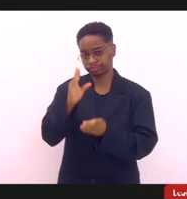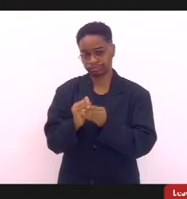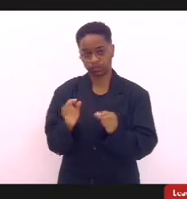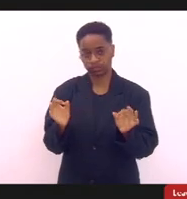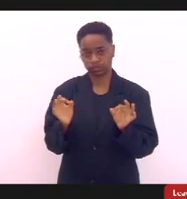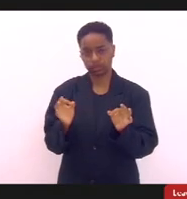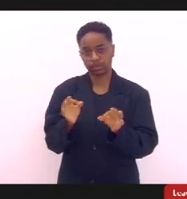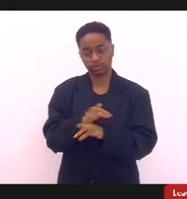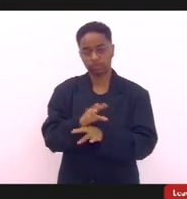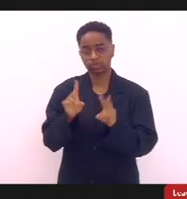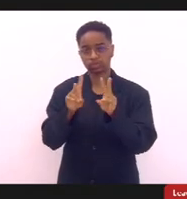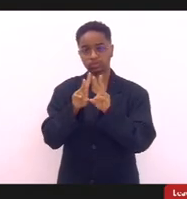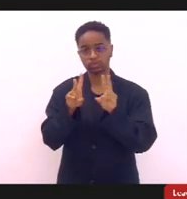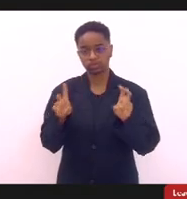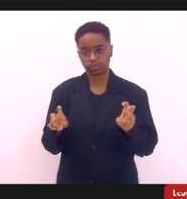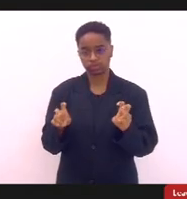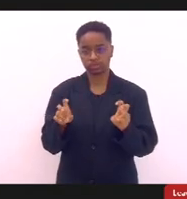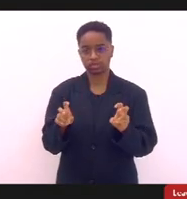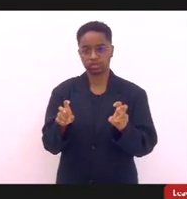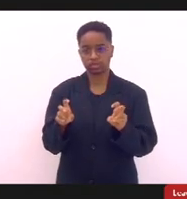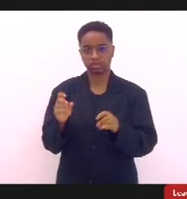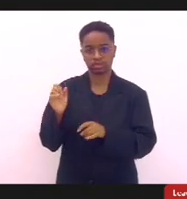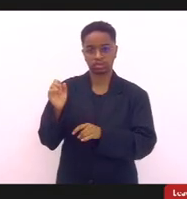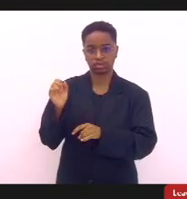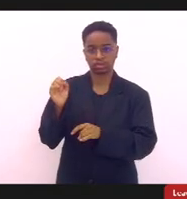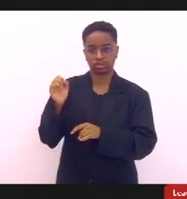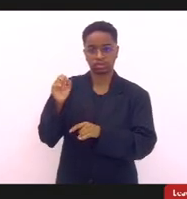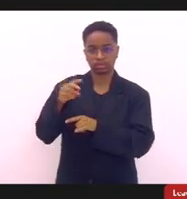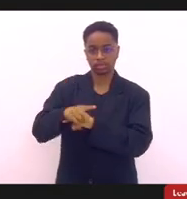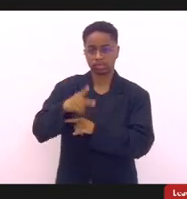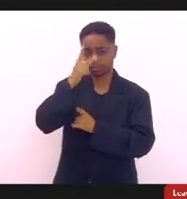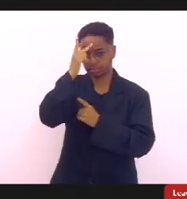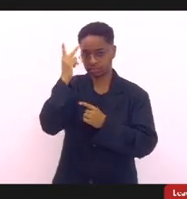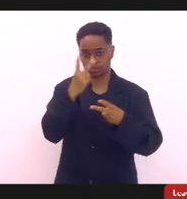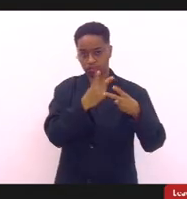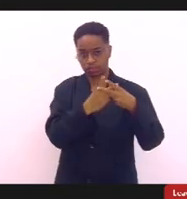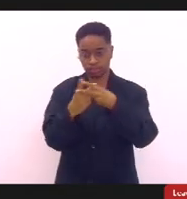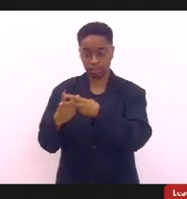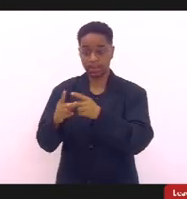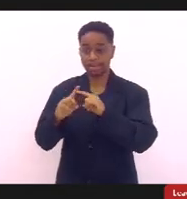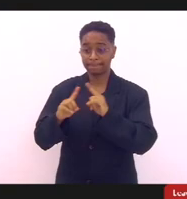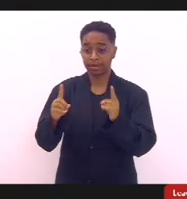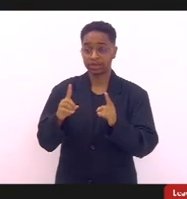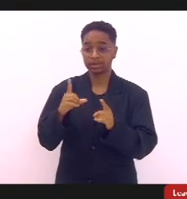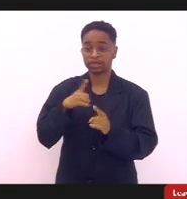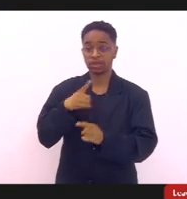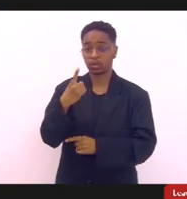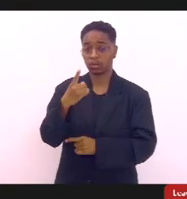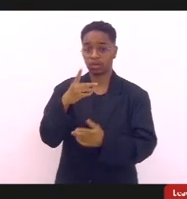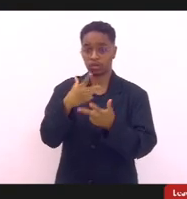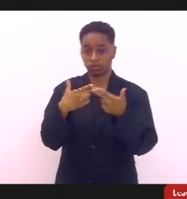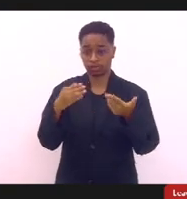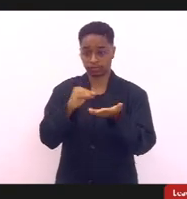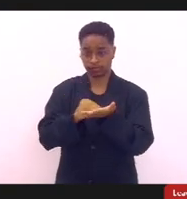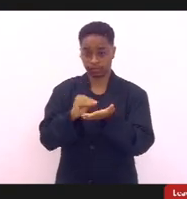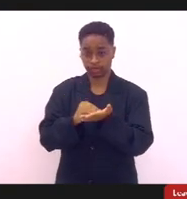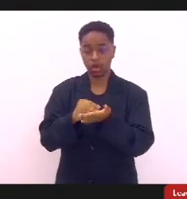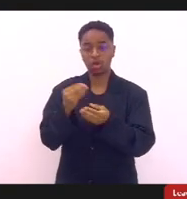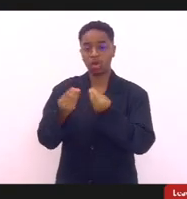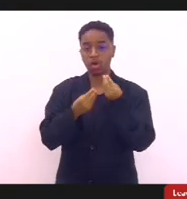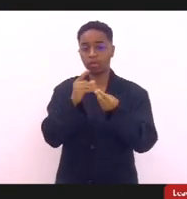na questão da entrada do prisioneiro, só que tem uma coisa, é na